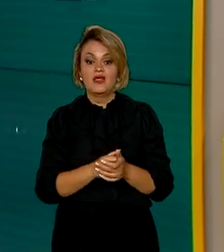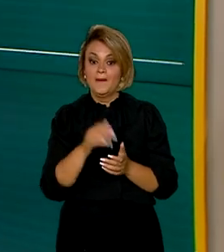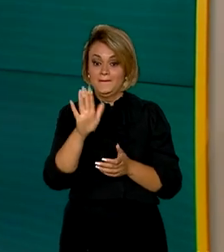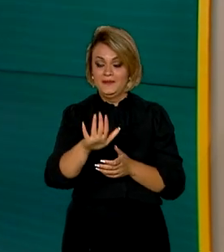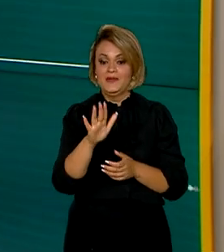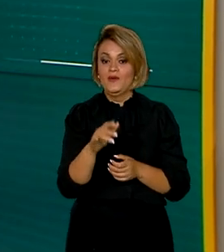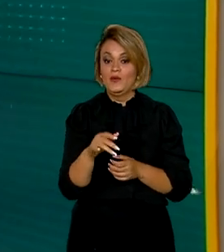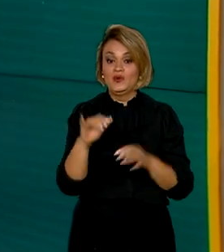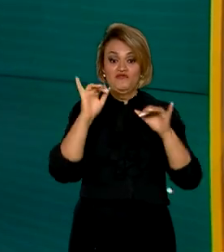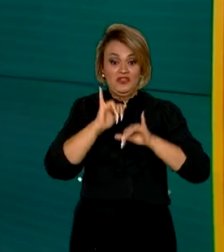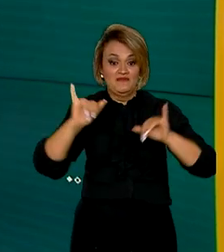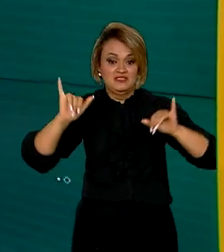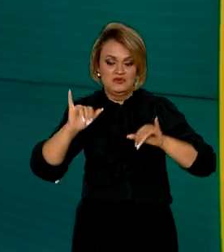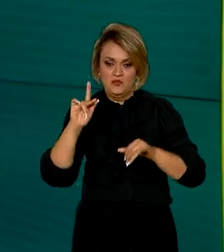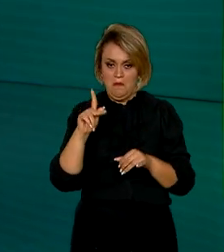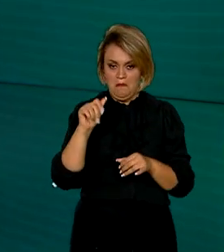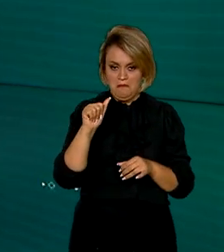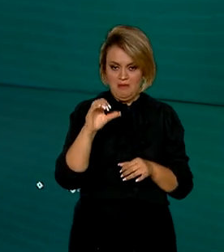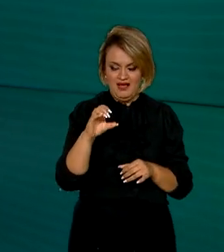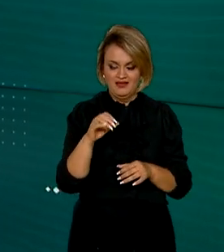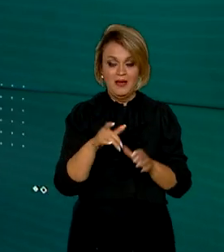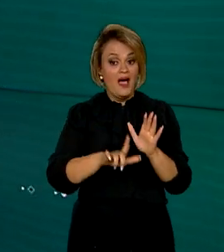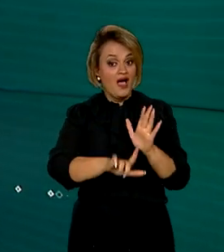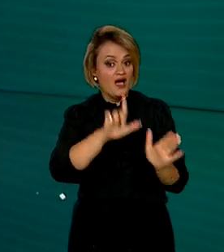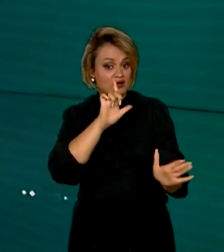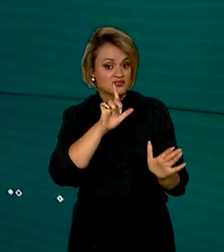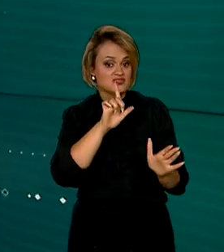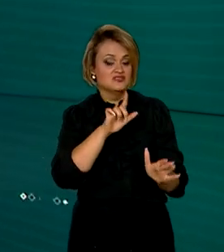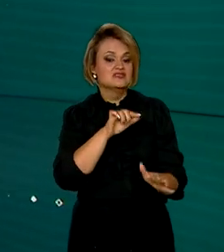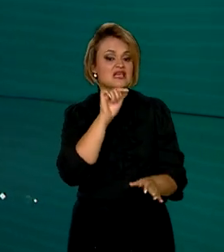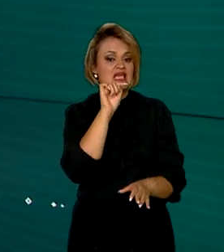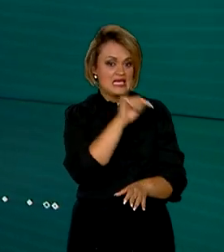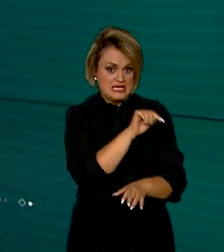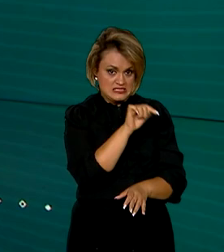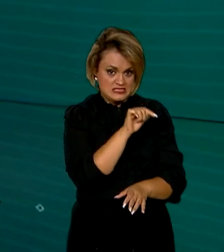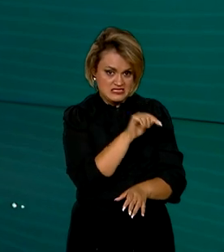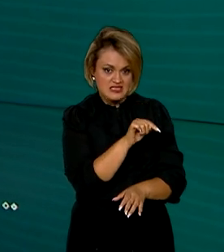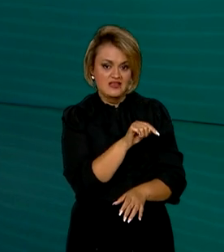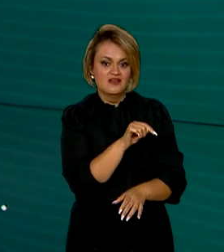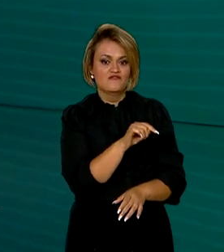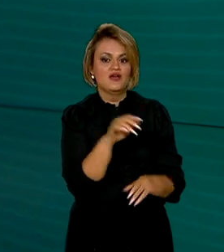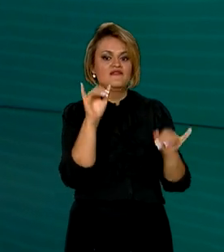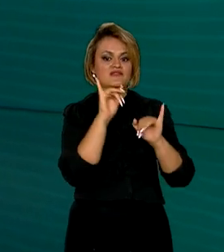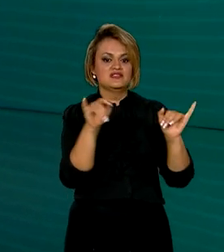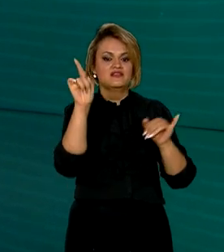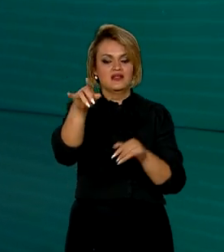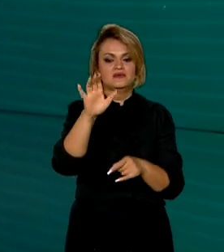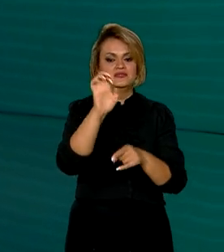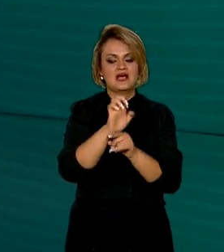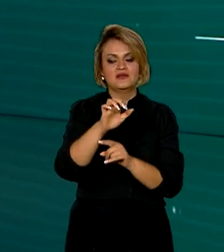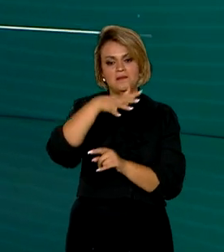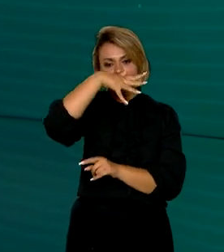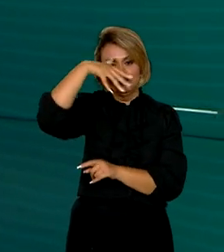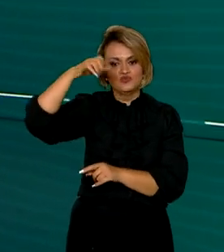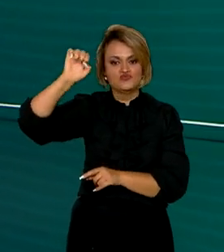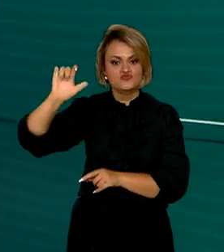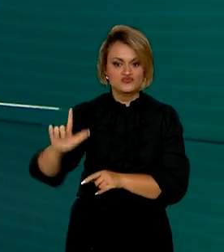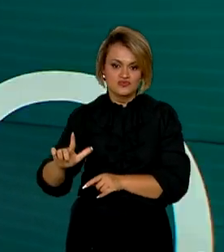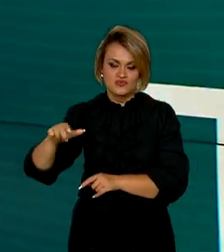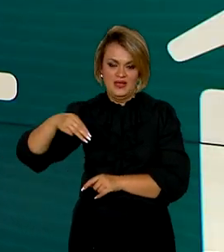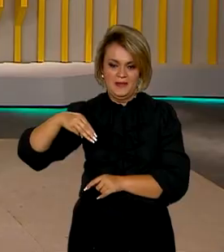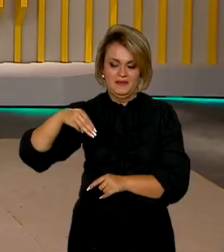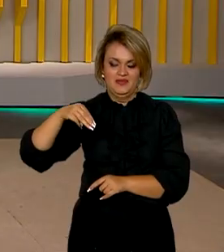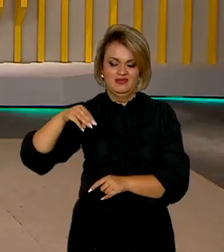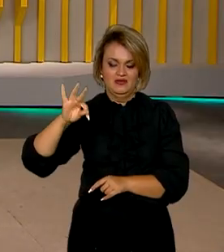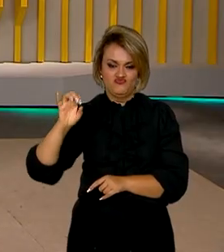E olha, antes do lançamento do PAC para o estado de Goiás, o novo programa de aceleração do crescimento passou pela manhã pelo Mato Grosso do